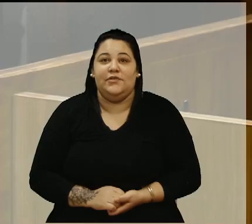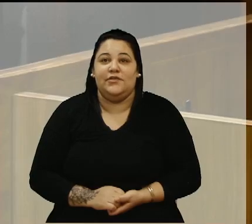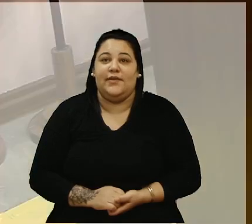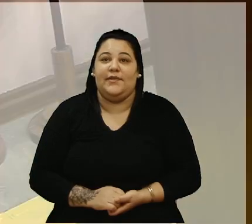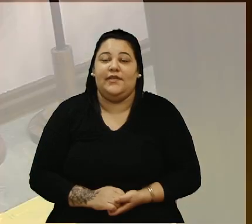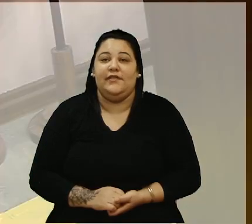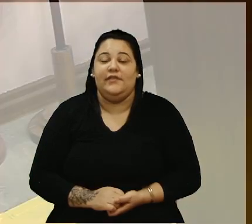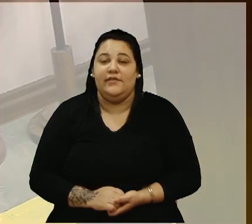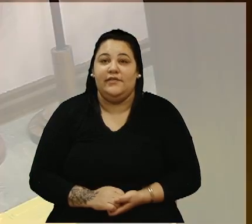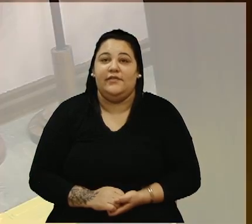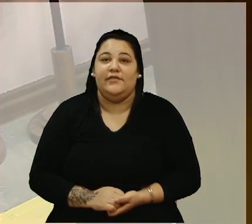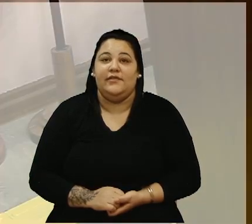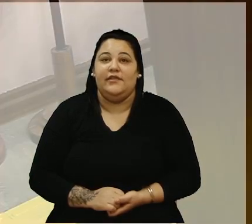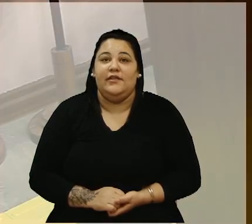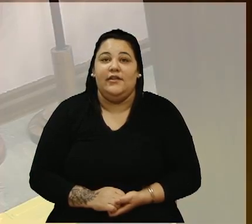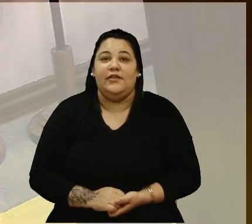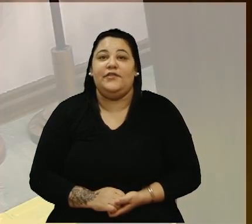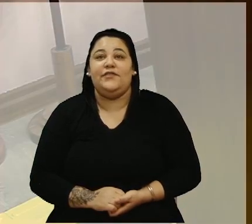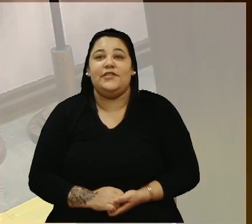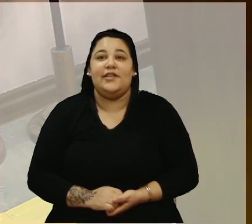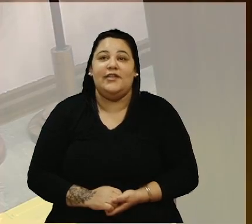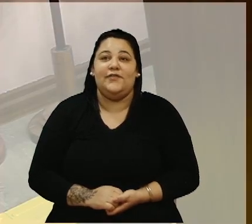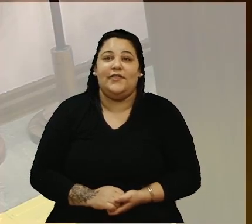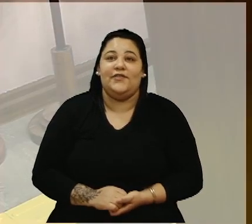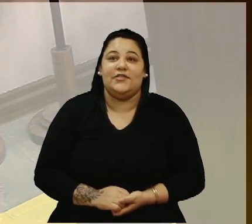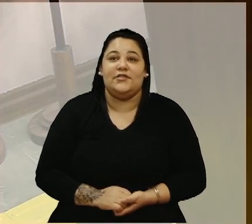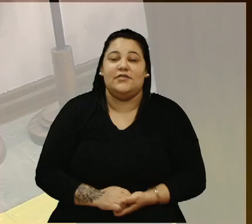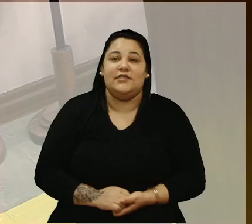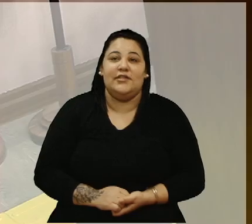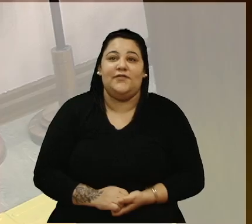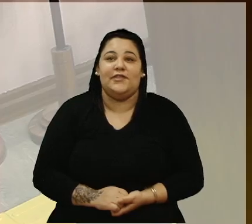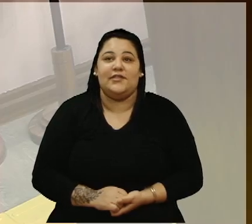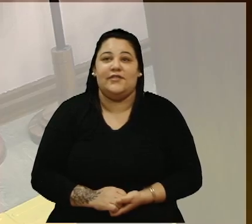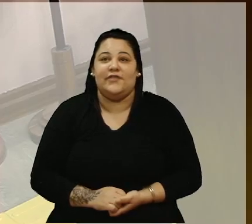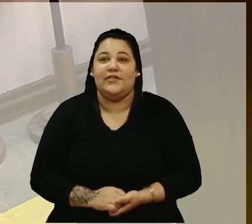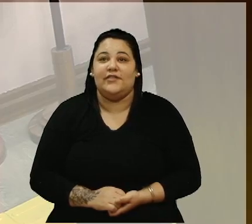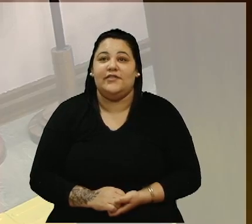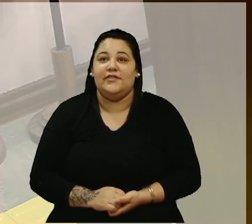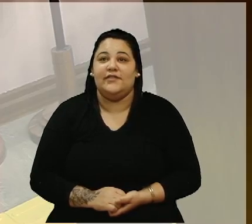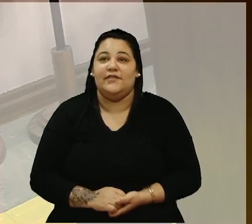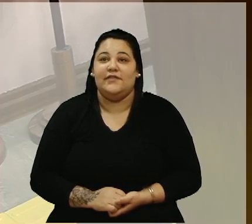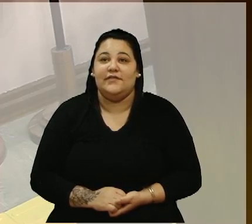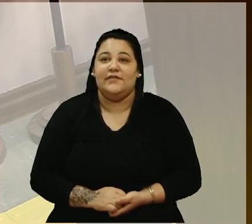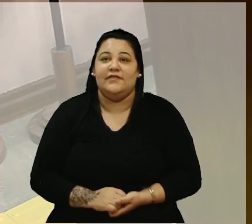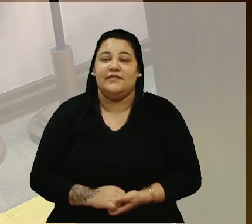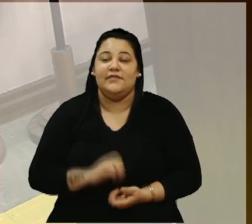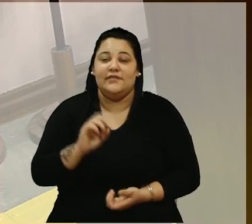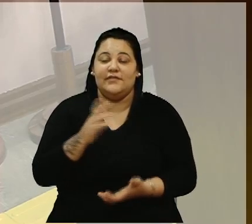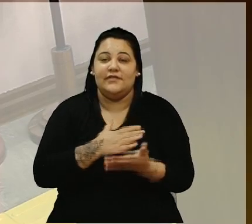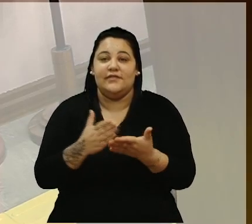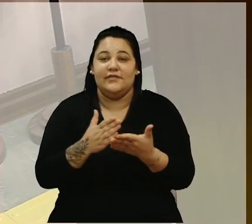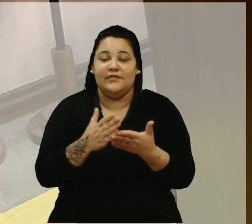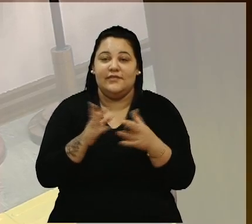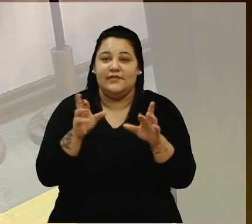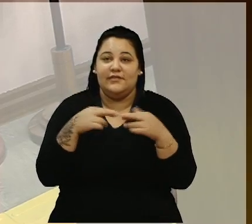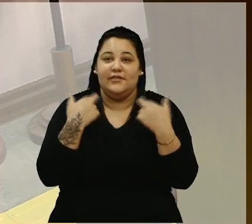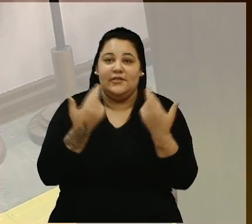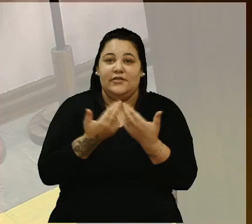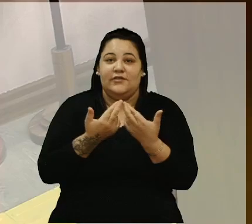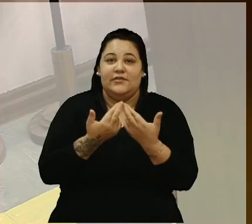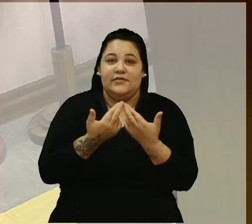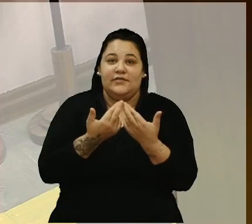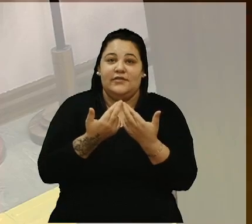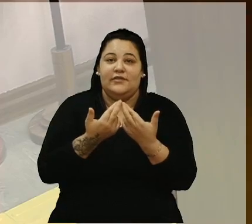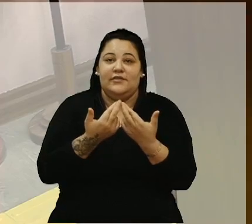Renato Oliveira, por favor, seu parte. Vereador, só quero lhe parabenizar pela reunião lá que esteve lá, o senhor